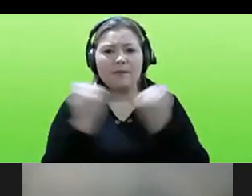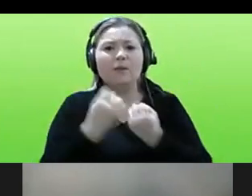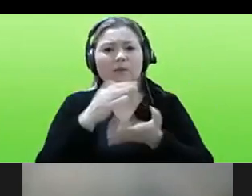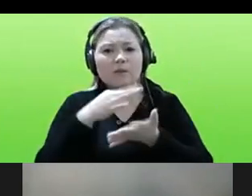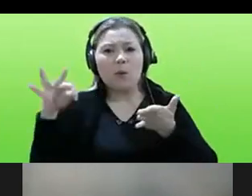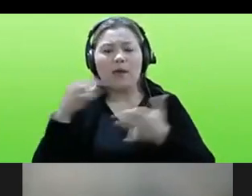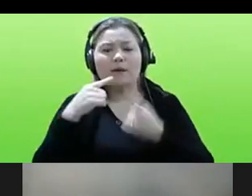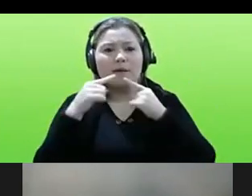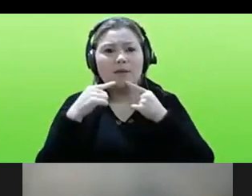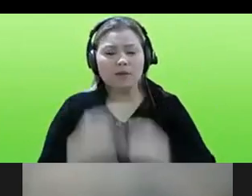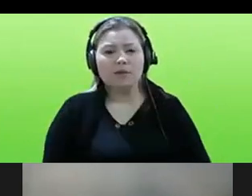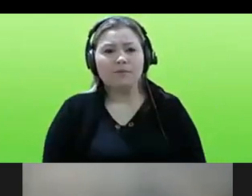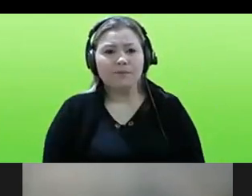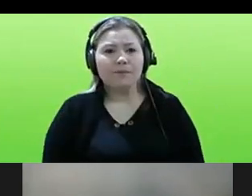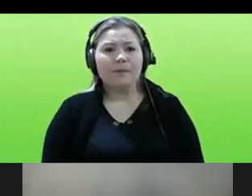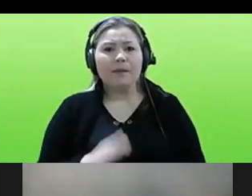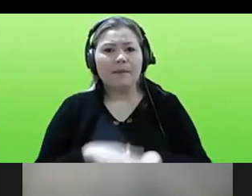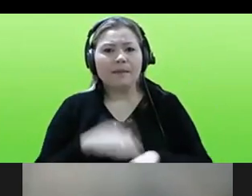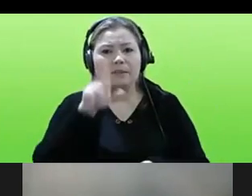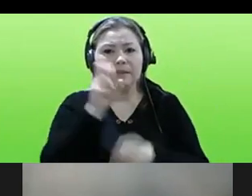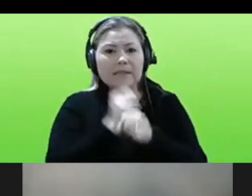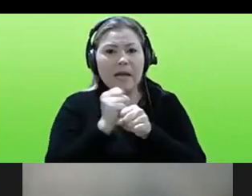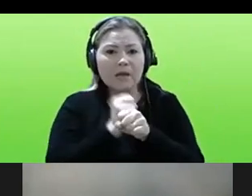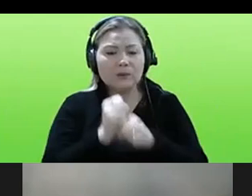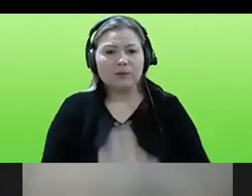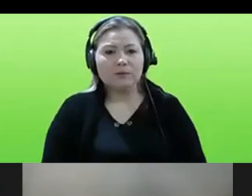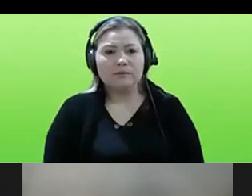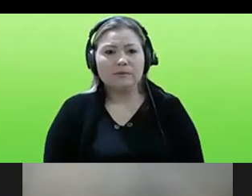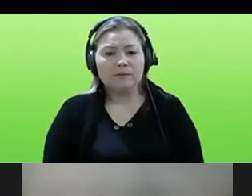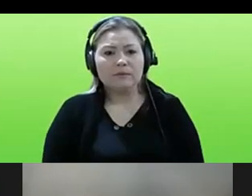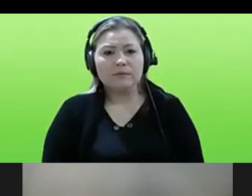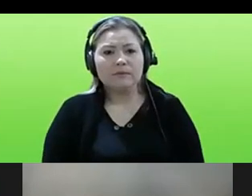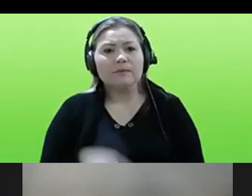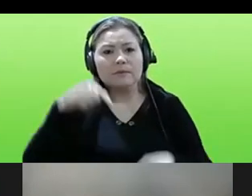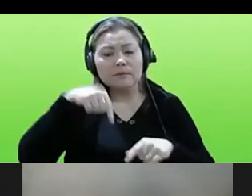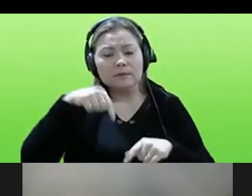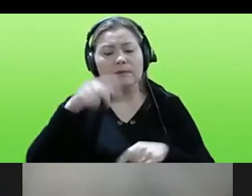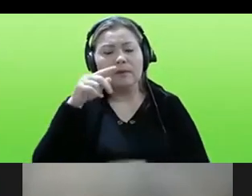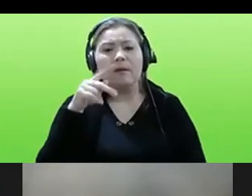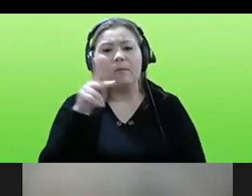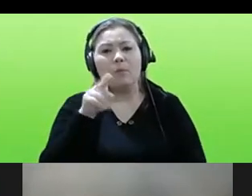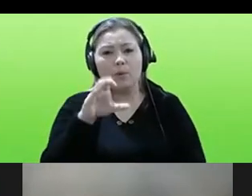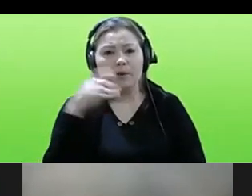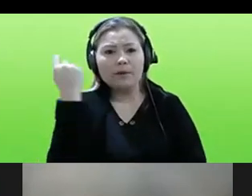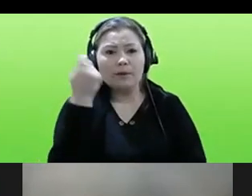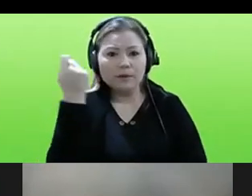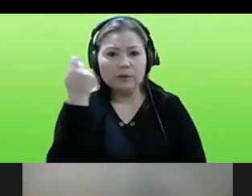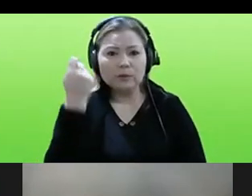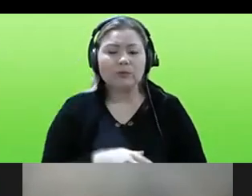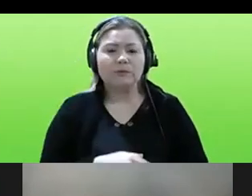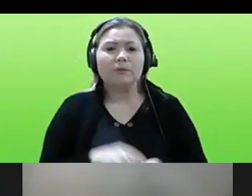crítica por mais de 15 anos aqui na PUC-RS. Temos